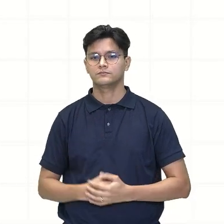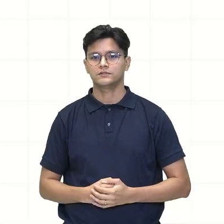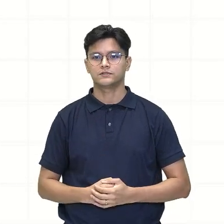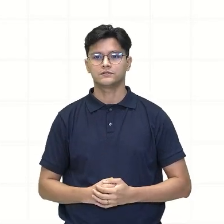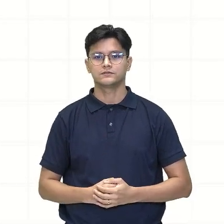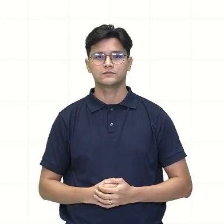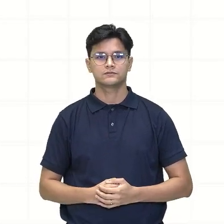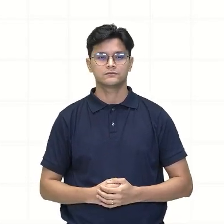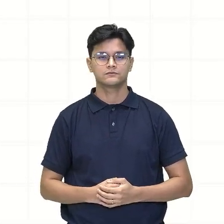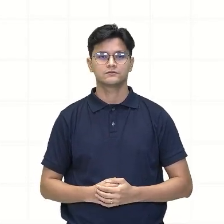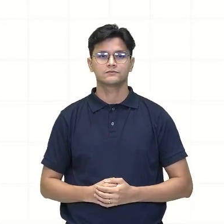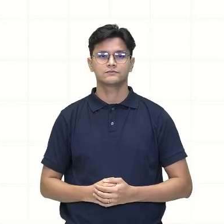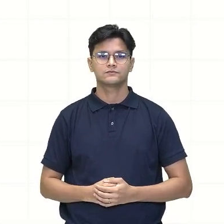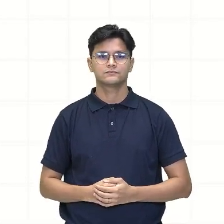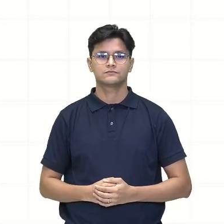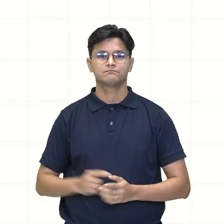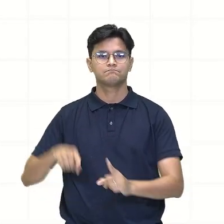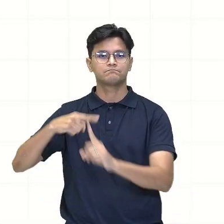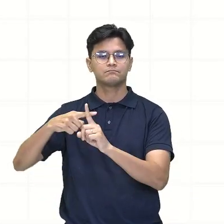vezes mais 5.